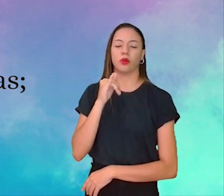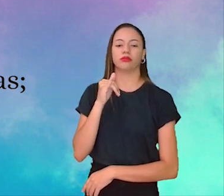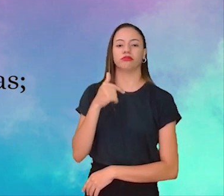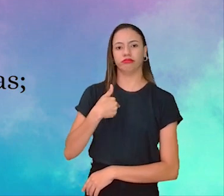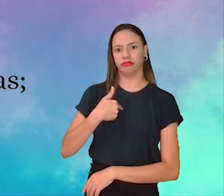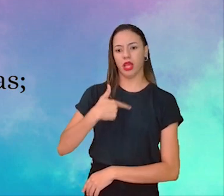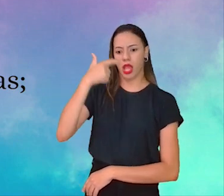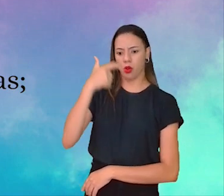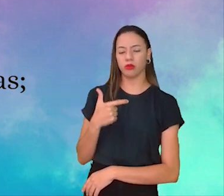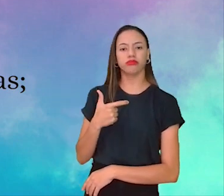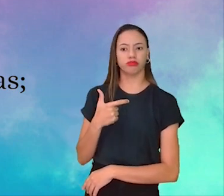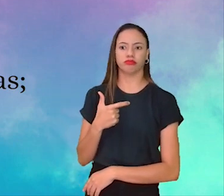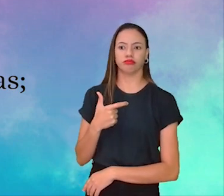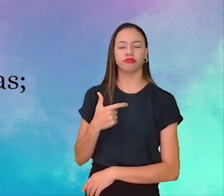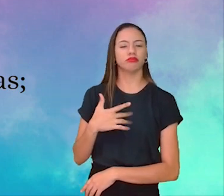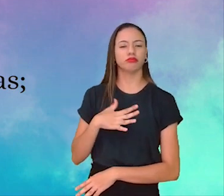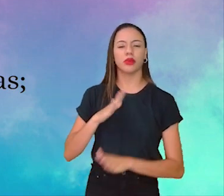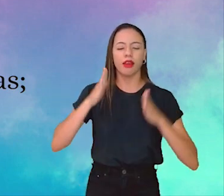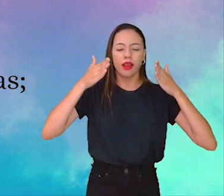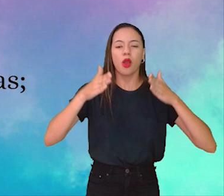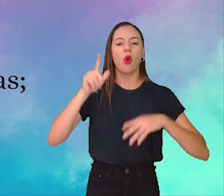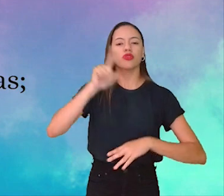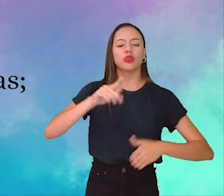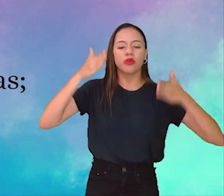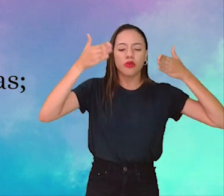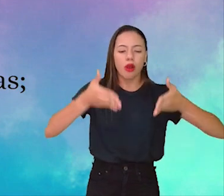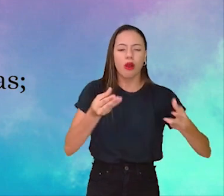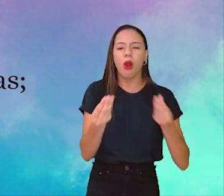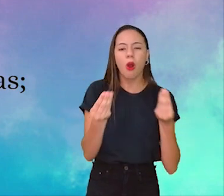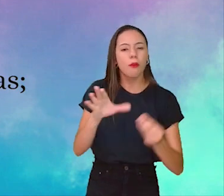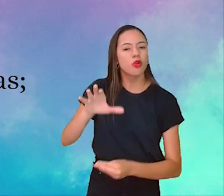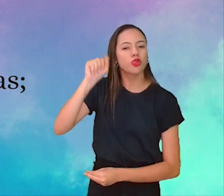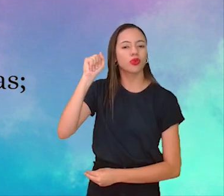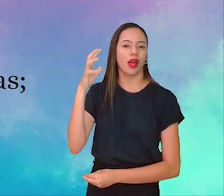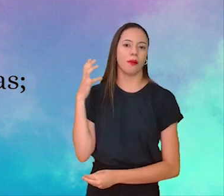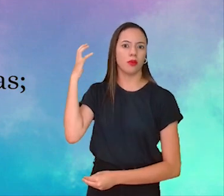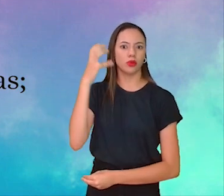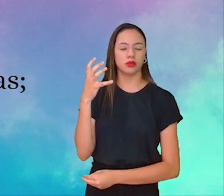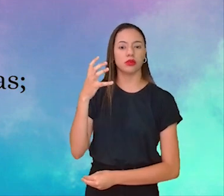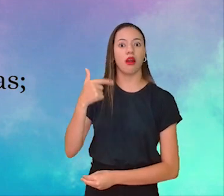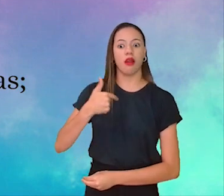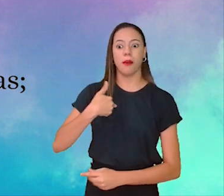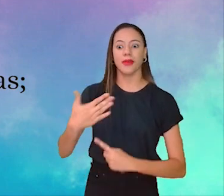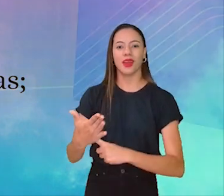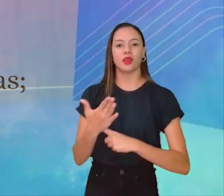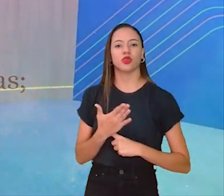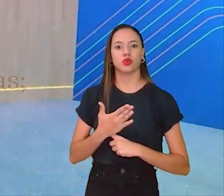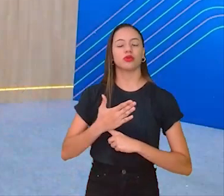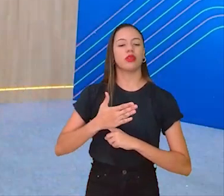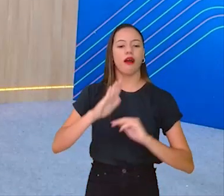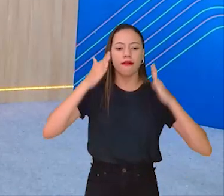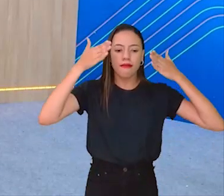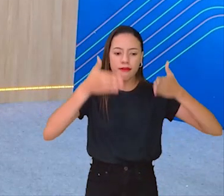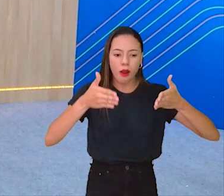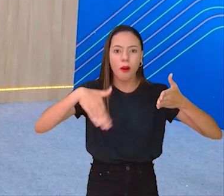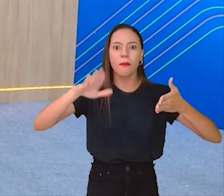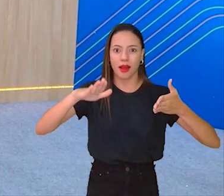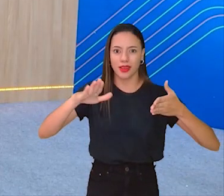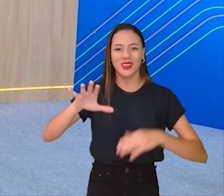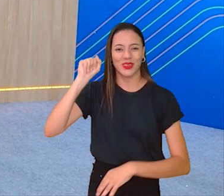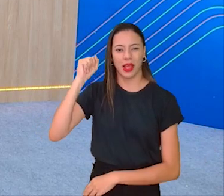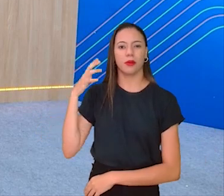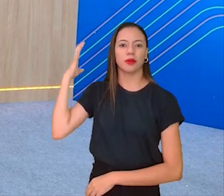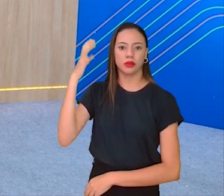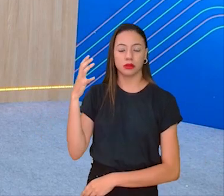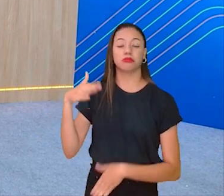me concentro bastante ouvindo música. Então, me ajuda a ficar focado escutando música, entende?